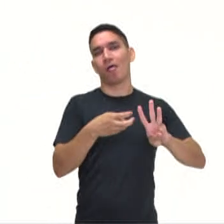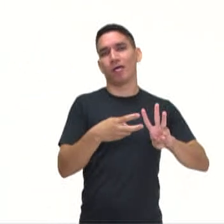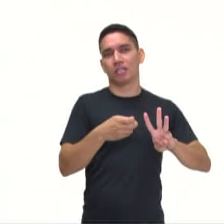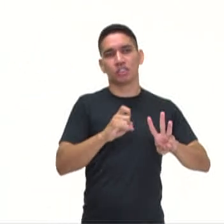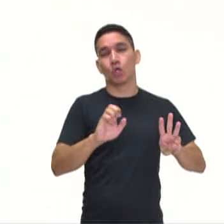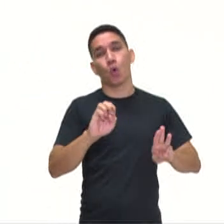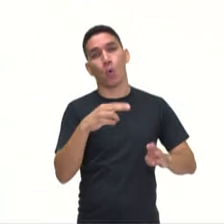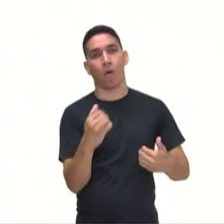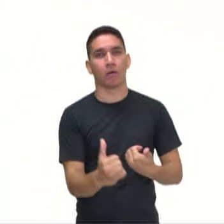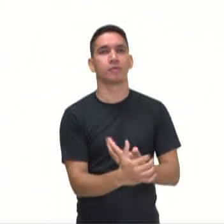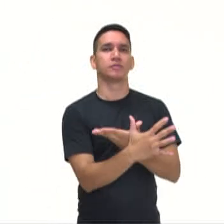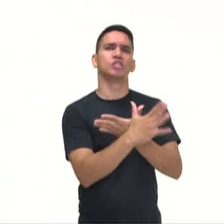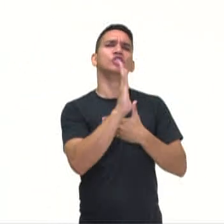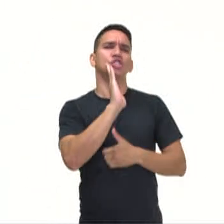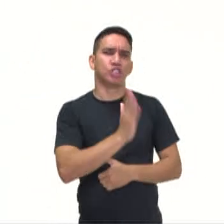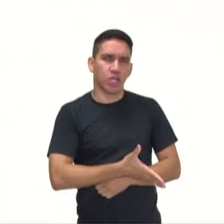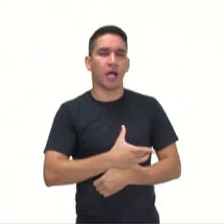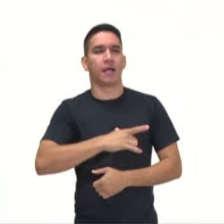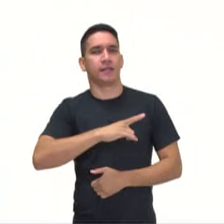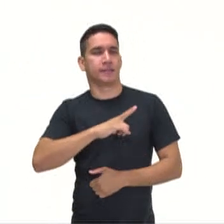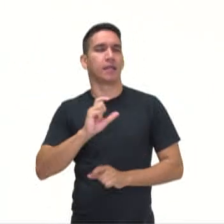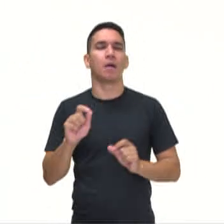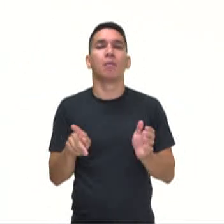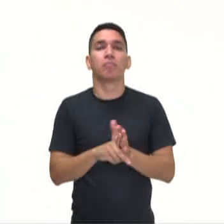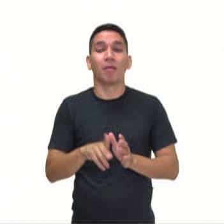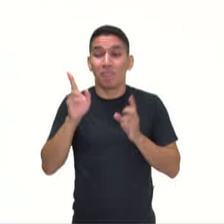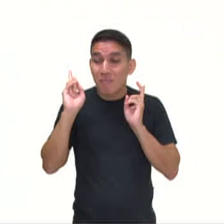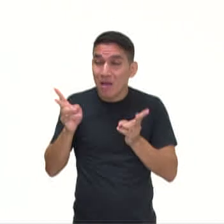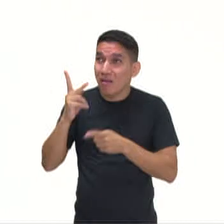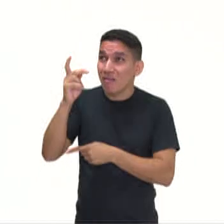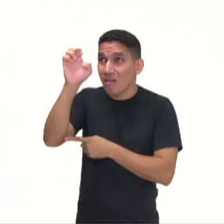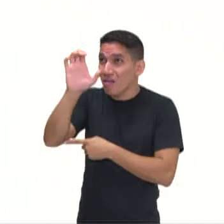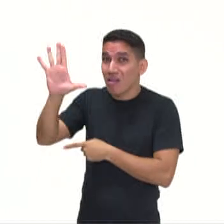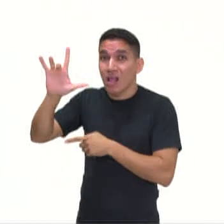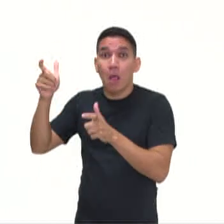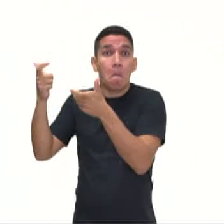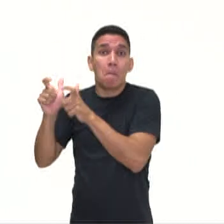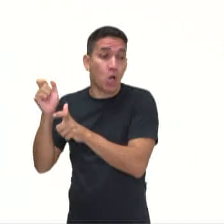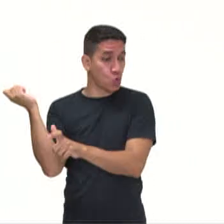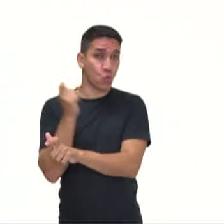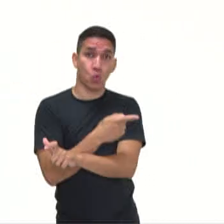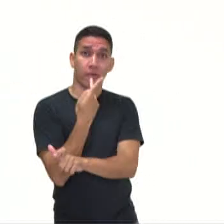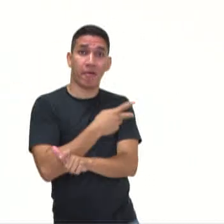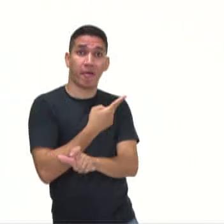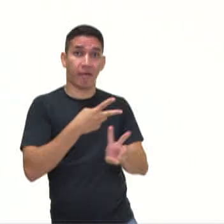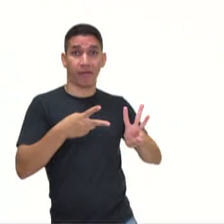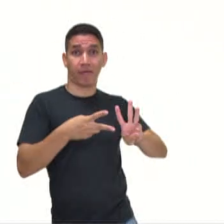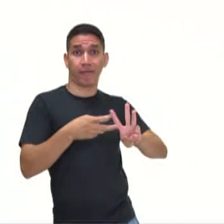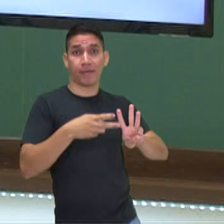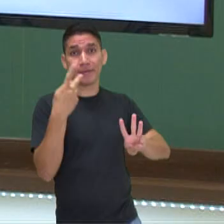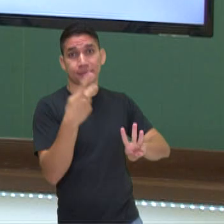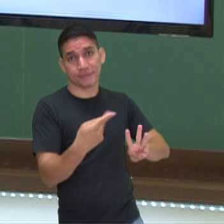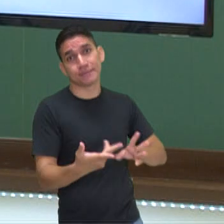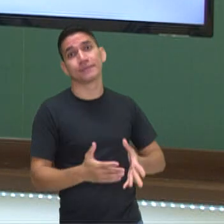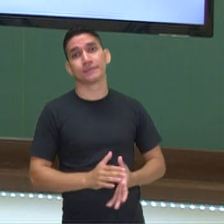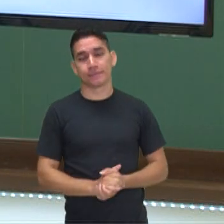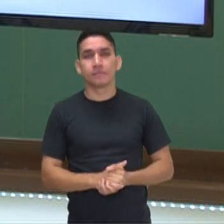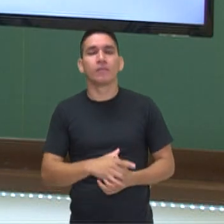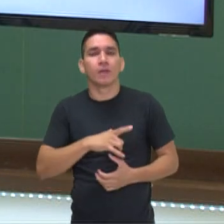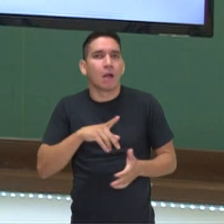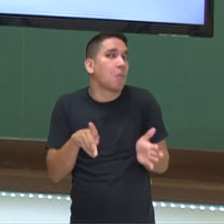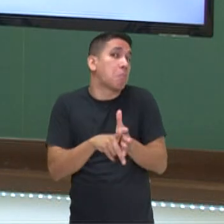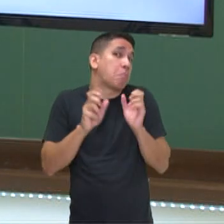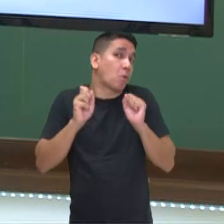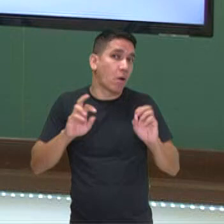dominação espanhola, mesmo esses europeus estando em menor número que os ameríndios. Uma possibilidade de